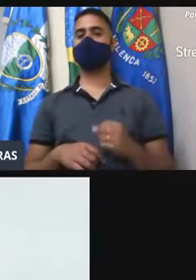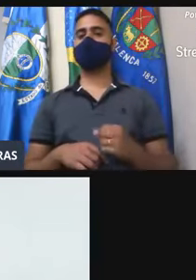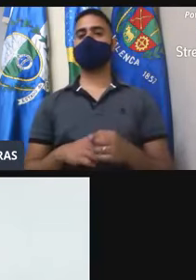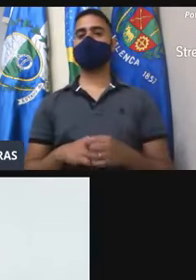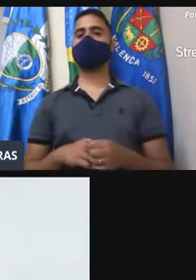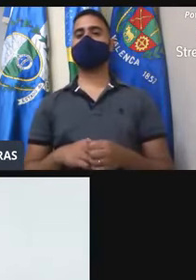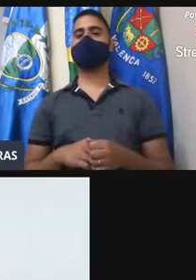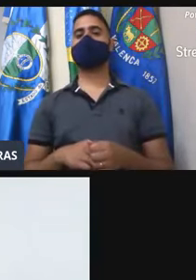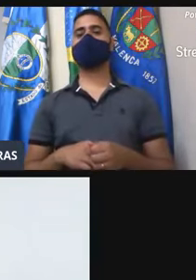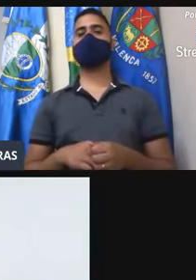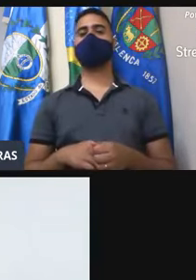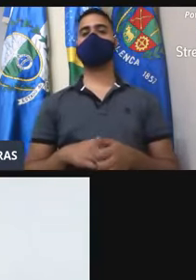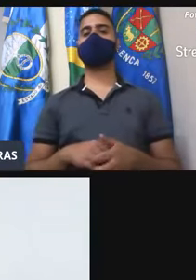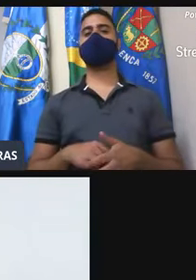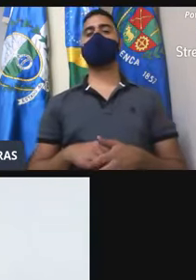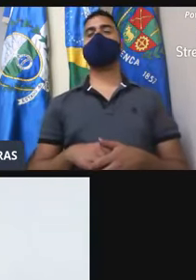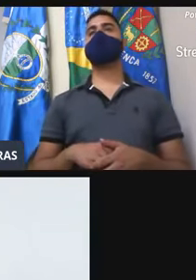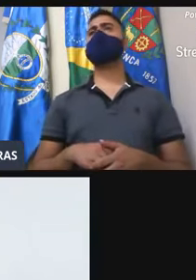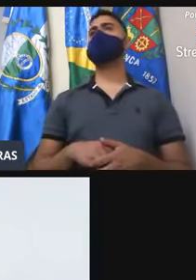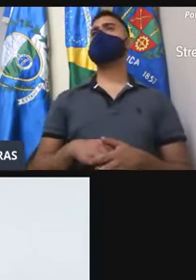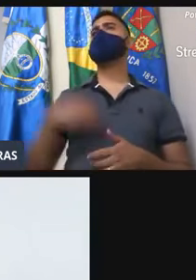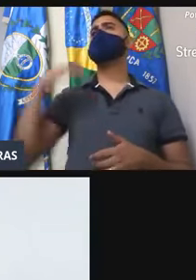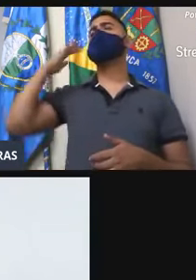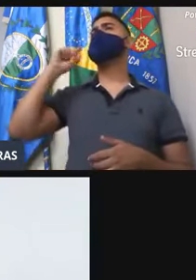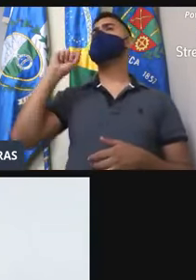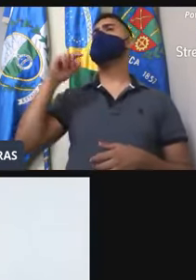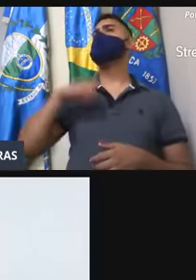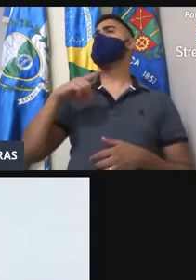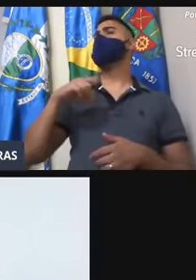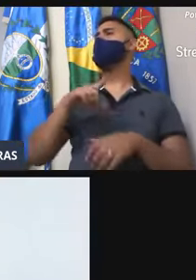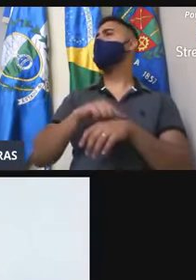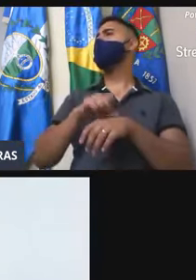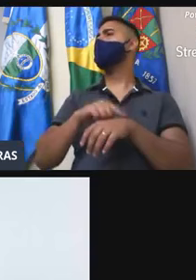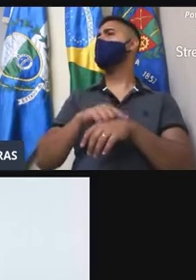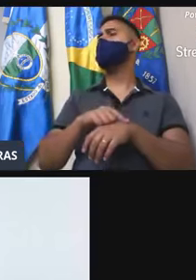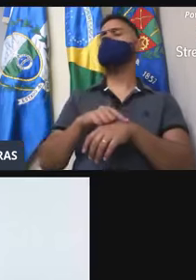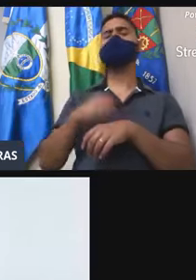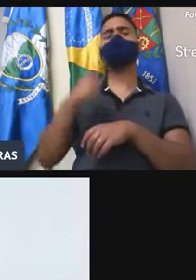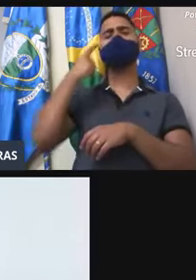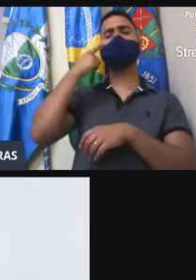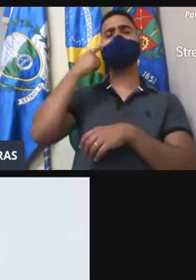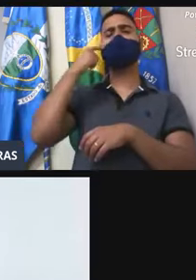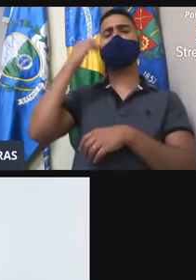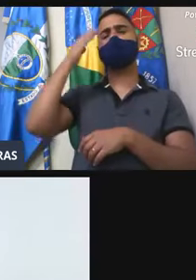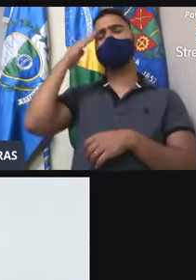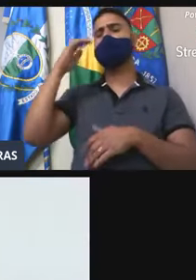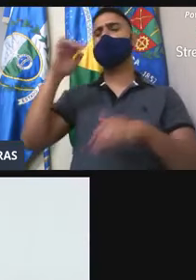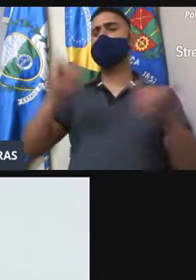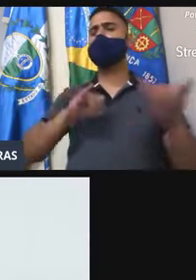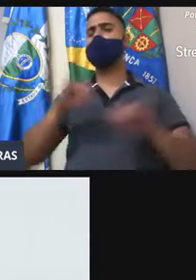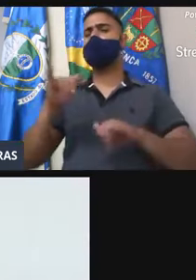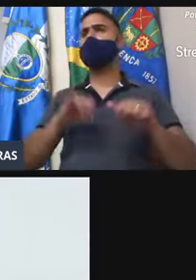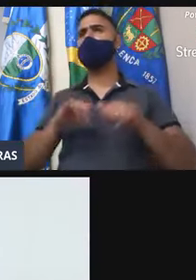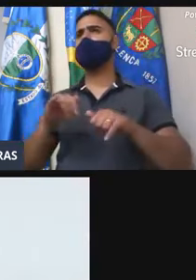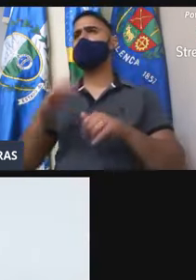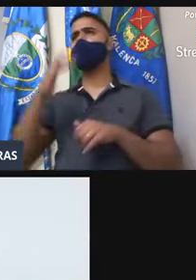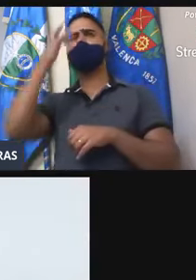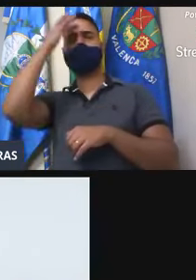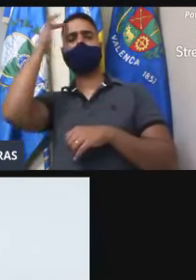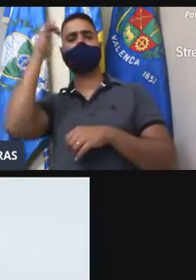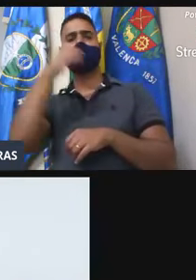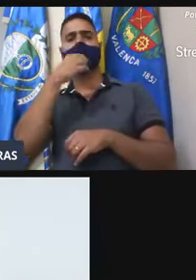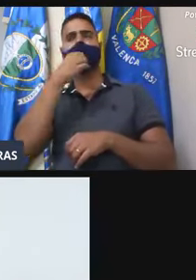As operações, tudo. Eu acho que, entendeu? Já está passando da hora, porque a gente vê cada sofrimento, entendeu? Dia a vez,